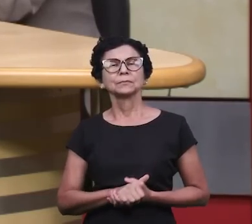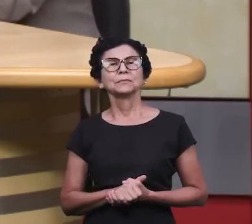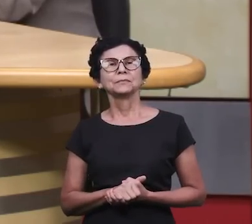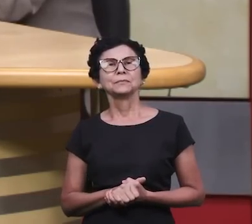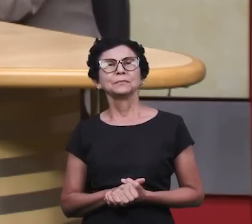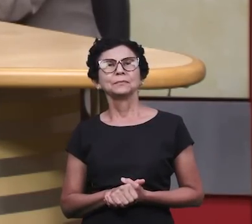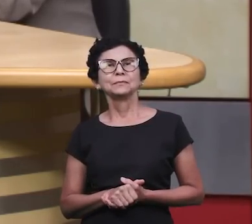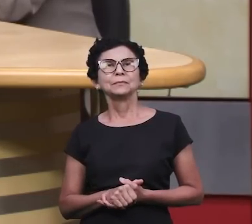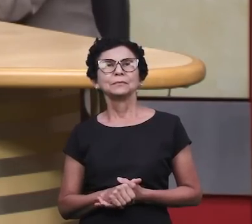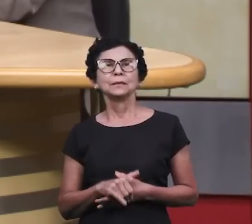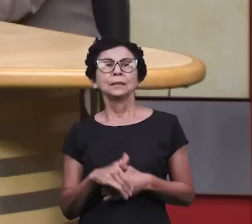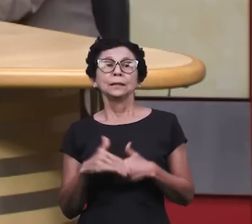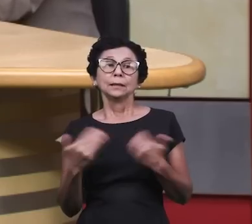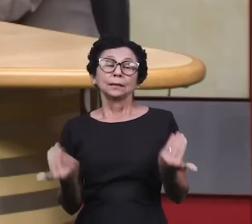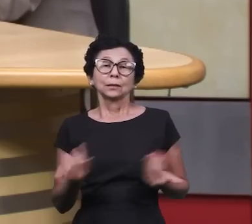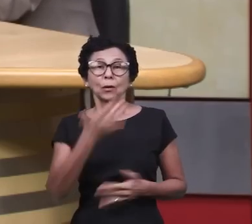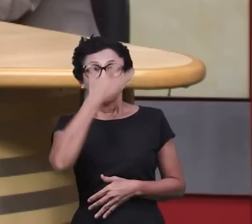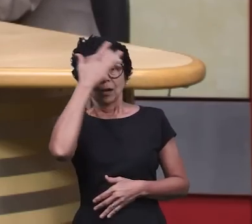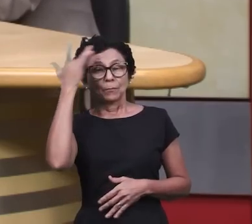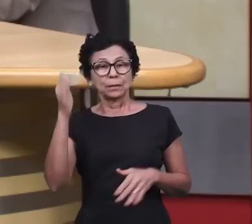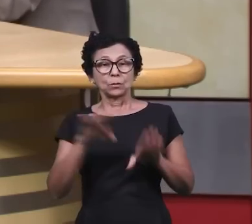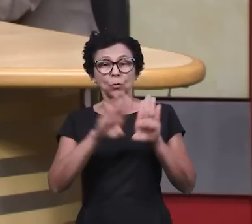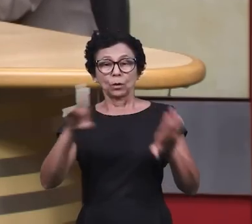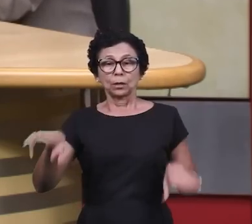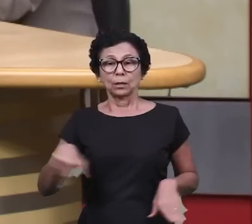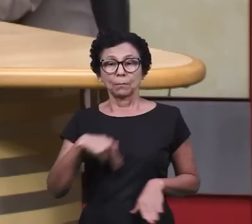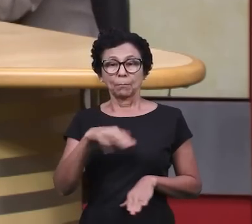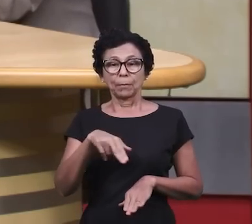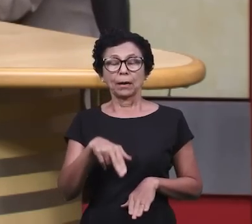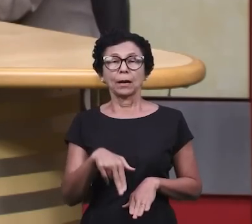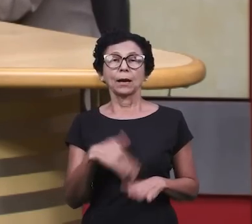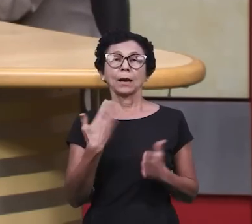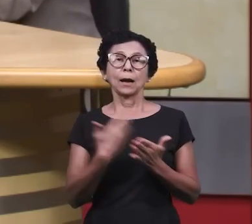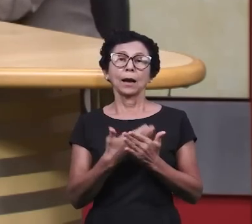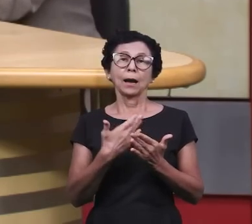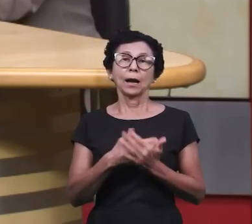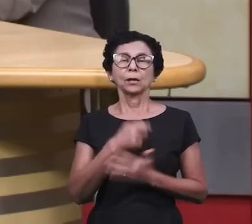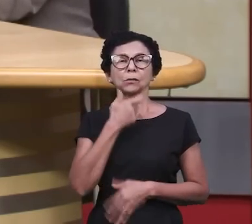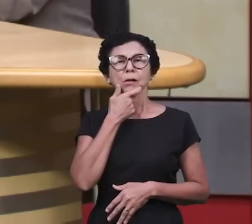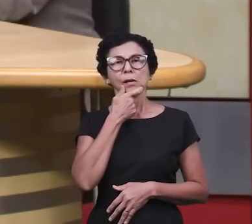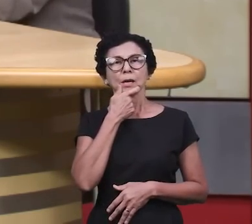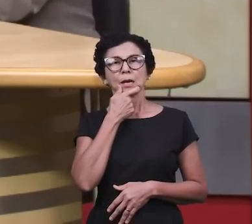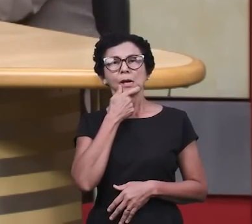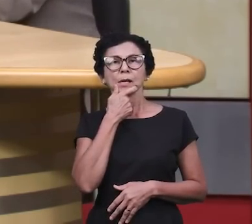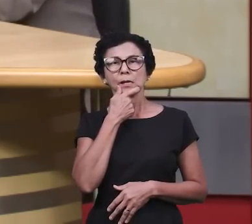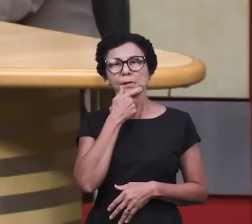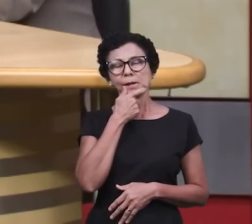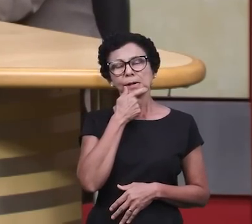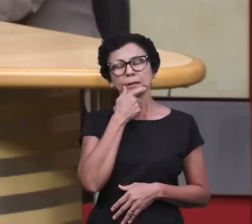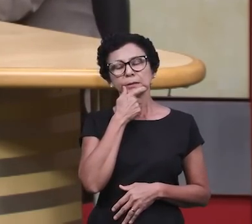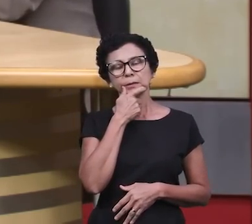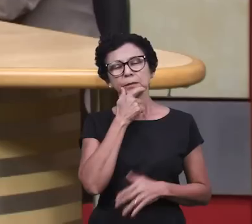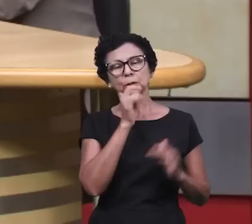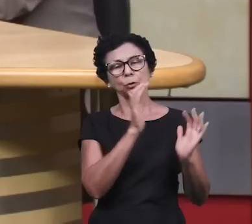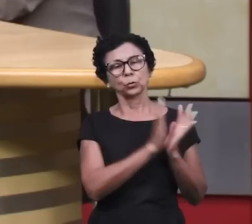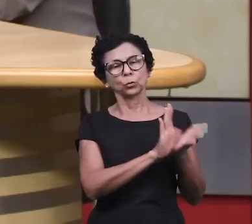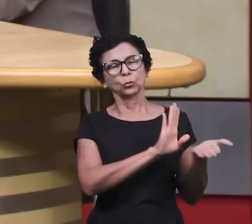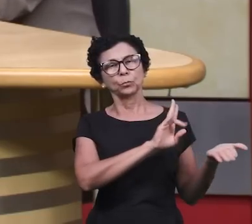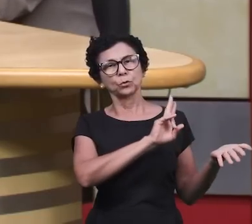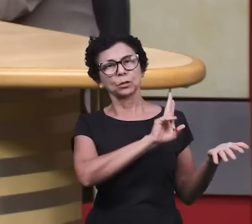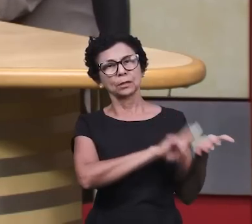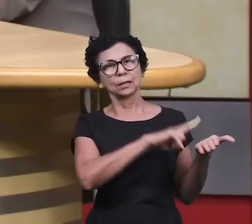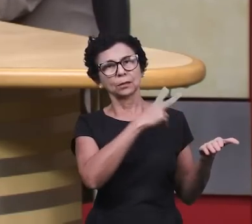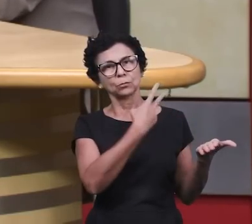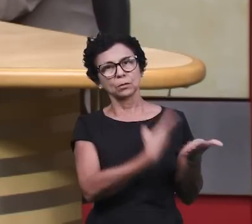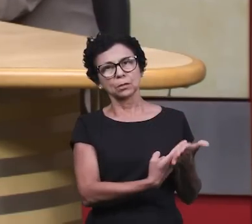portanto, quem dava aula tinha que dar em inglês. E no inglês, então, os tradutores traduziam para os grupos, né? Mas foi